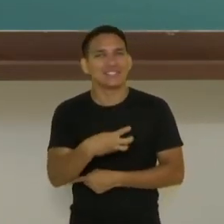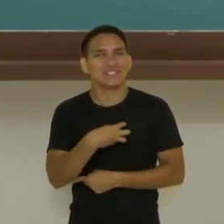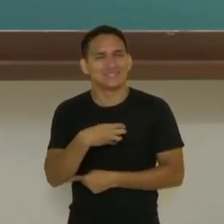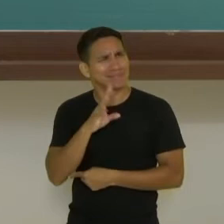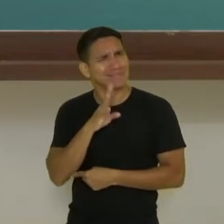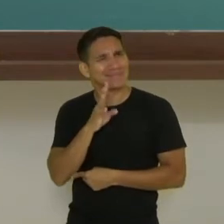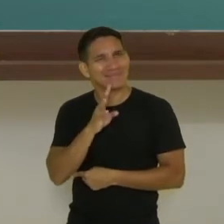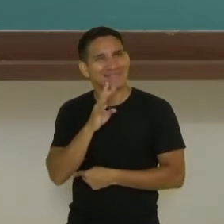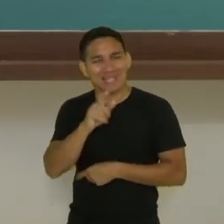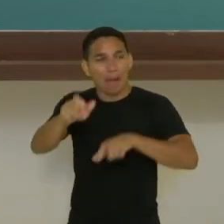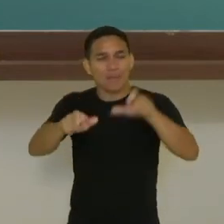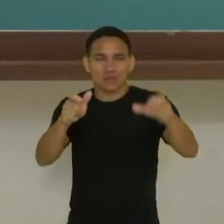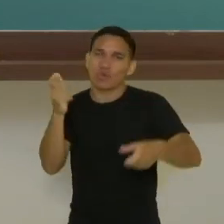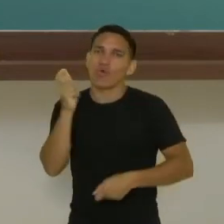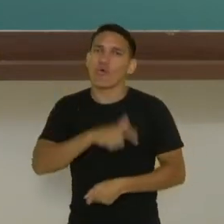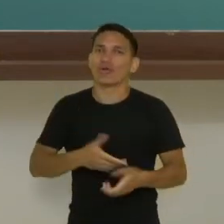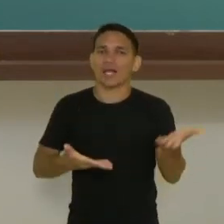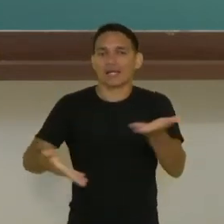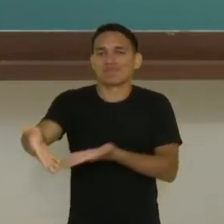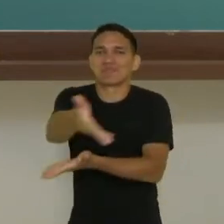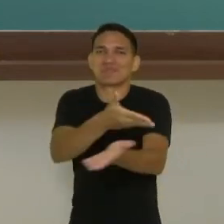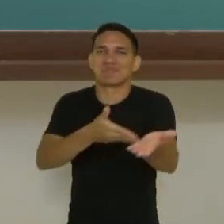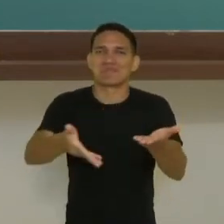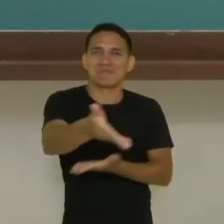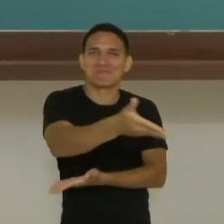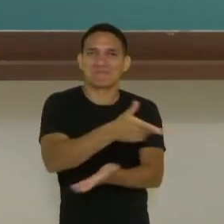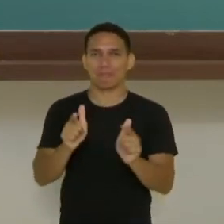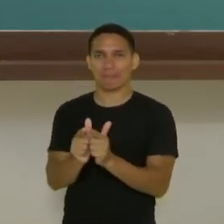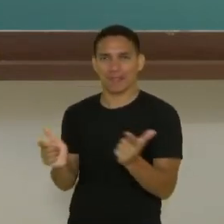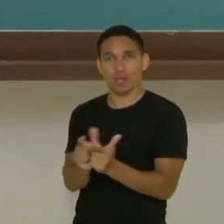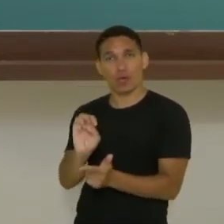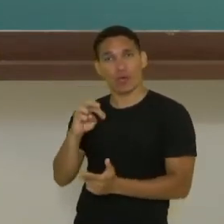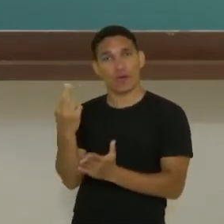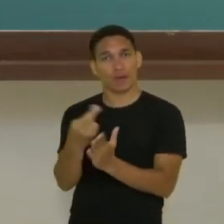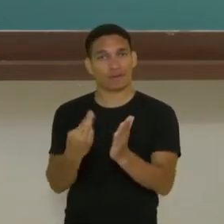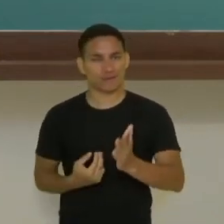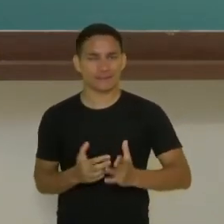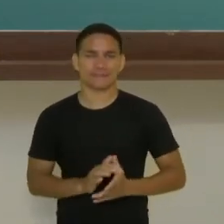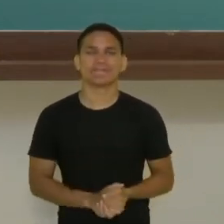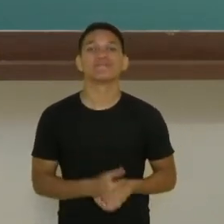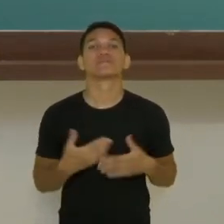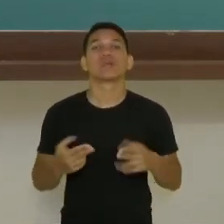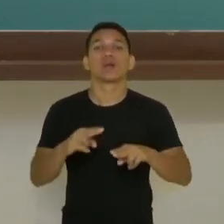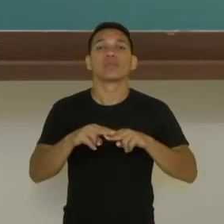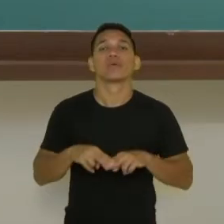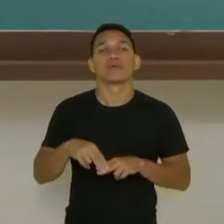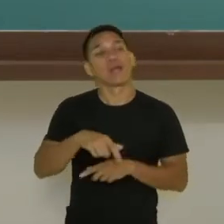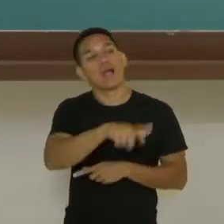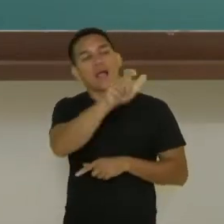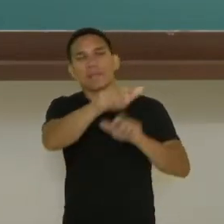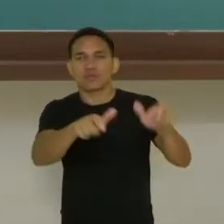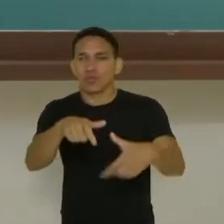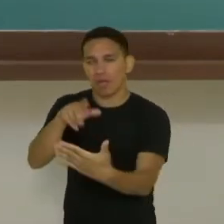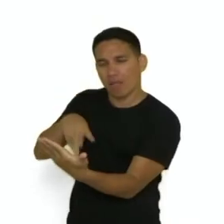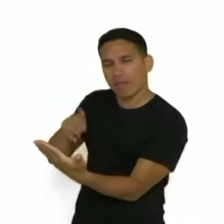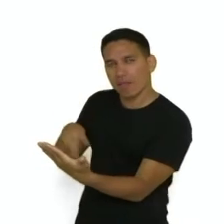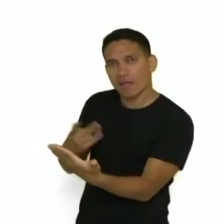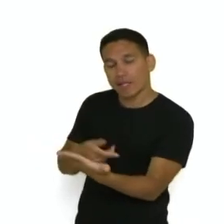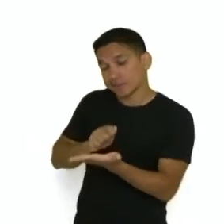muito legal que as pessoas podiam interagir aí com o jornal, com a revista, tá? Então, a leitora escreveu a carta com o objetivo